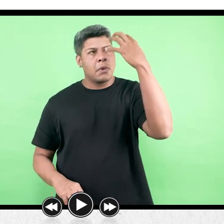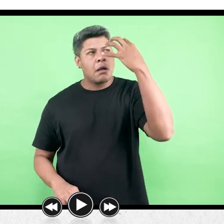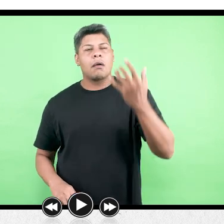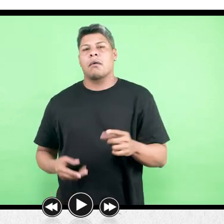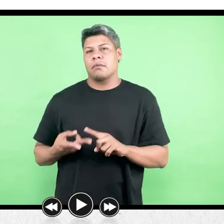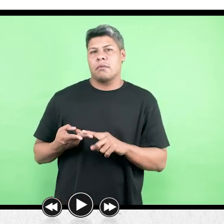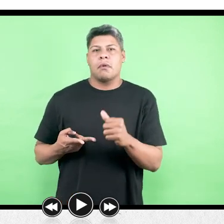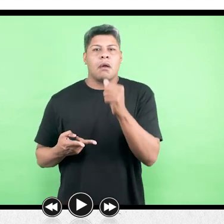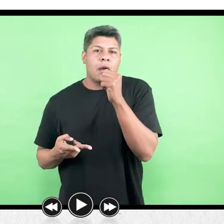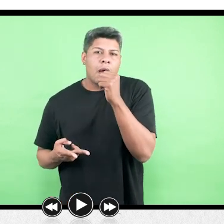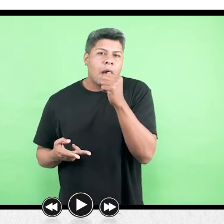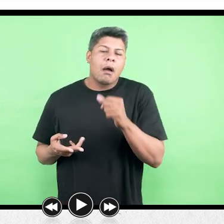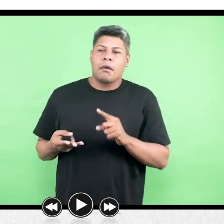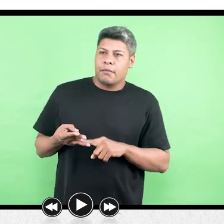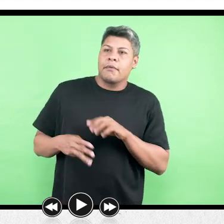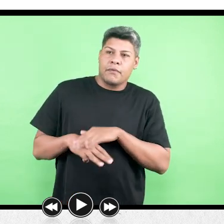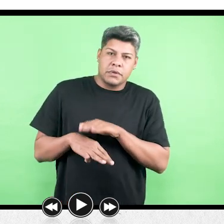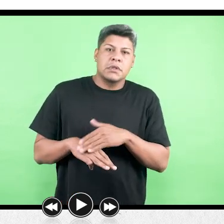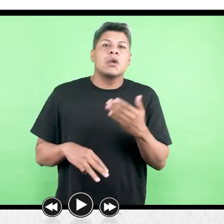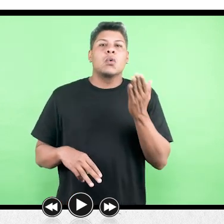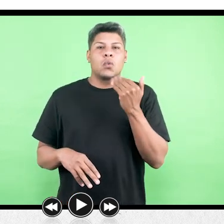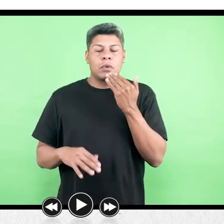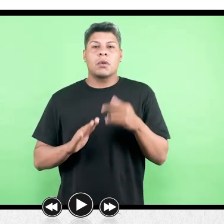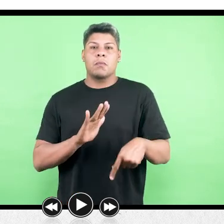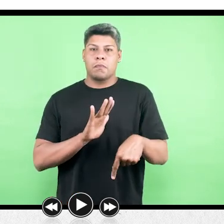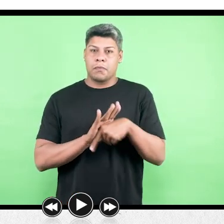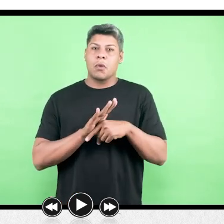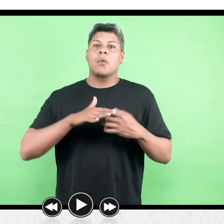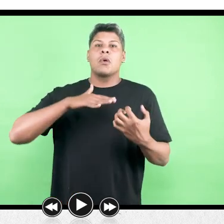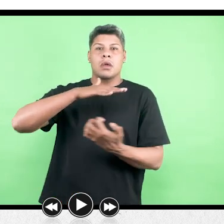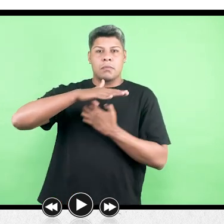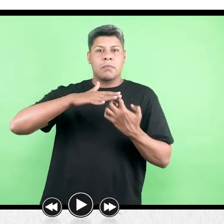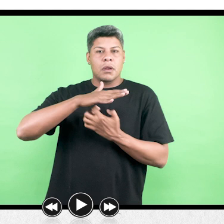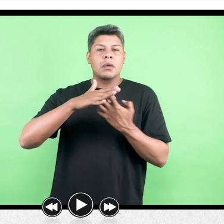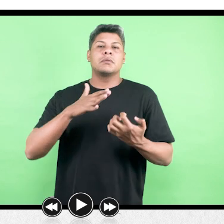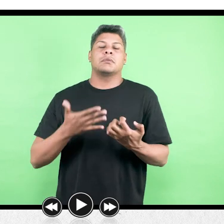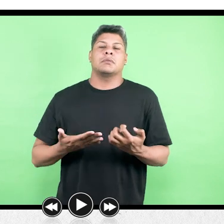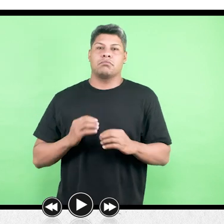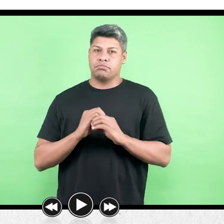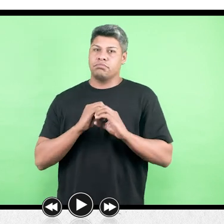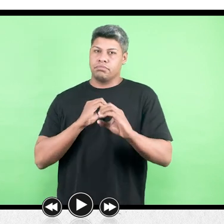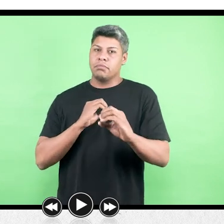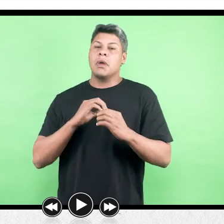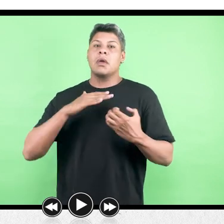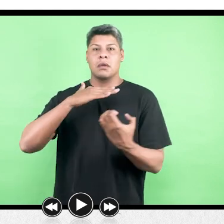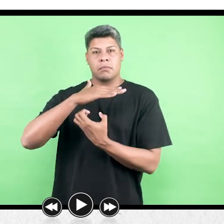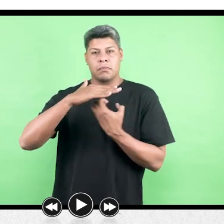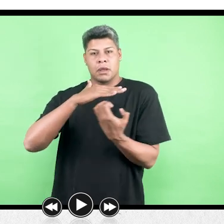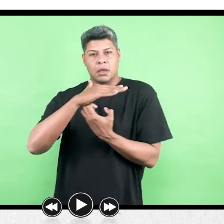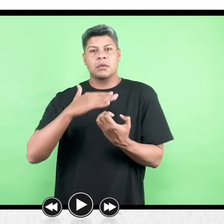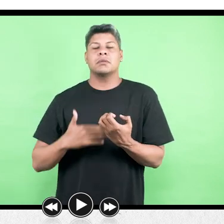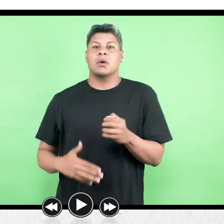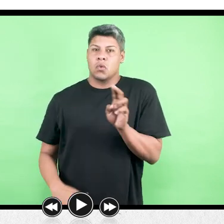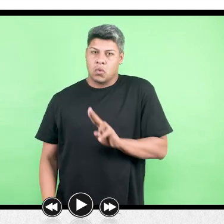enfim, fazer comida. É um serviço para a empresa de saneamento. Então, a empresa de saneamento é um usuário